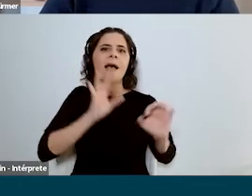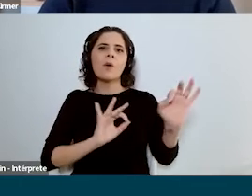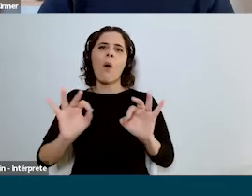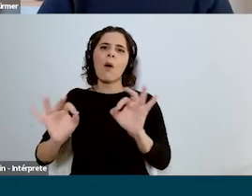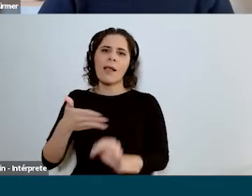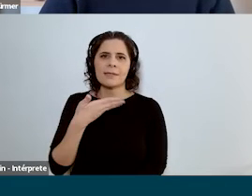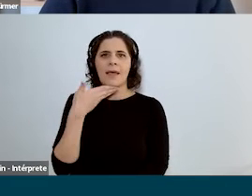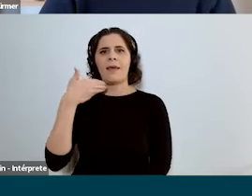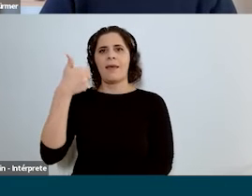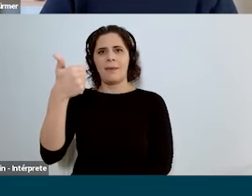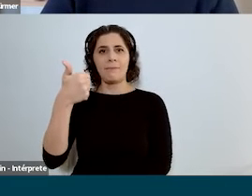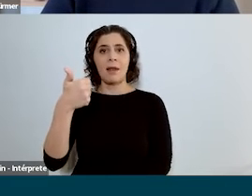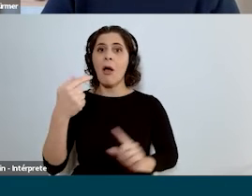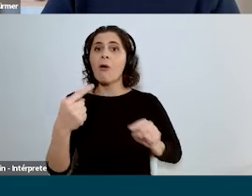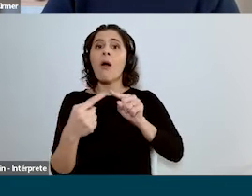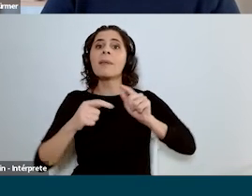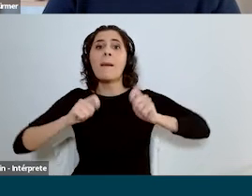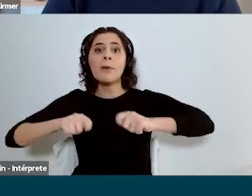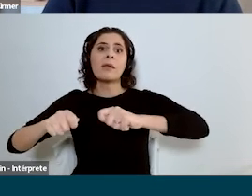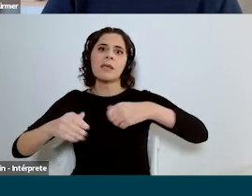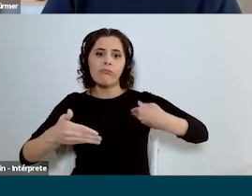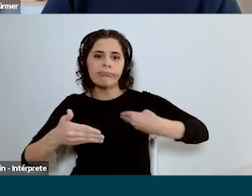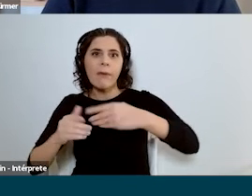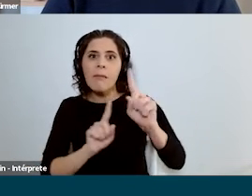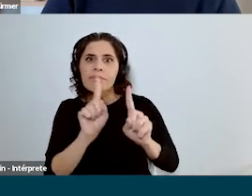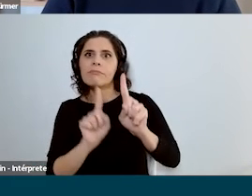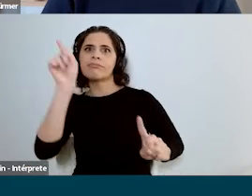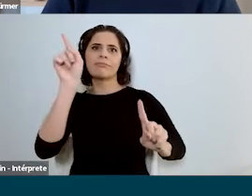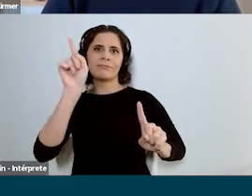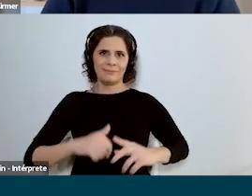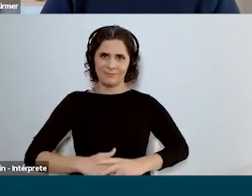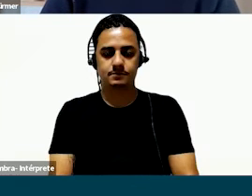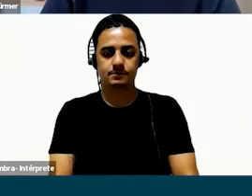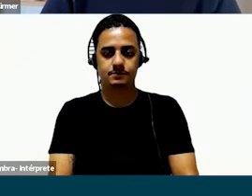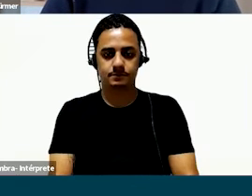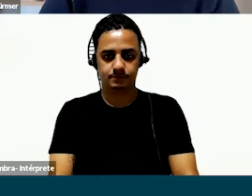si e conseguir mais facilmente ordenar elas conforme o potencial de mexer o ponteiro.